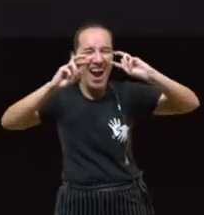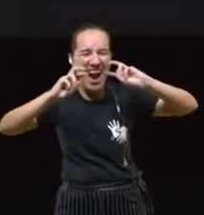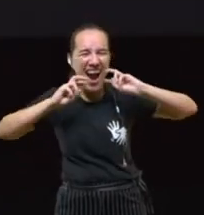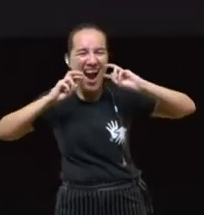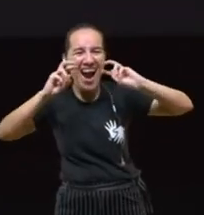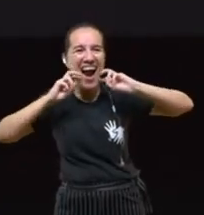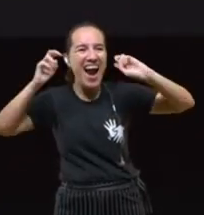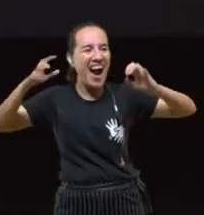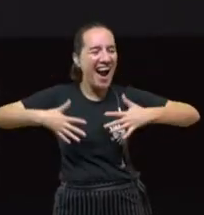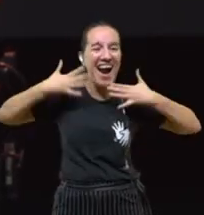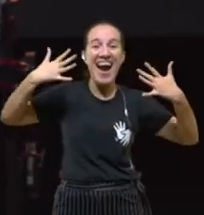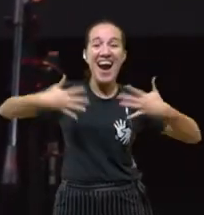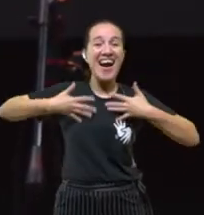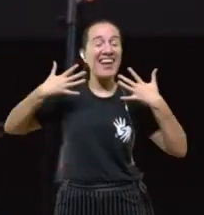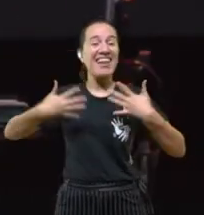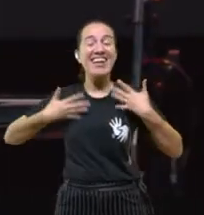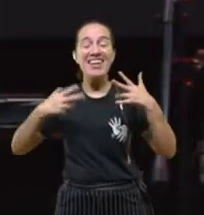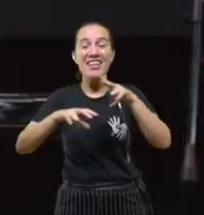de alegria.